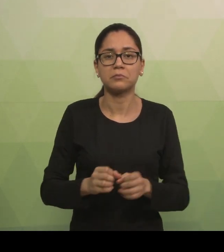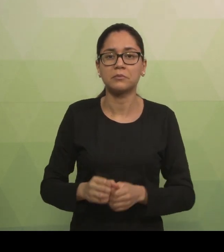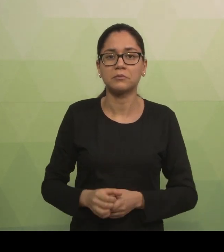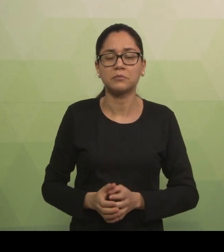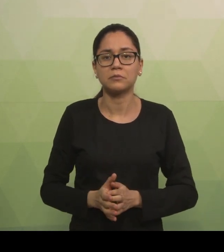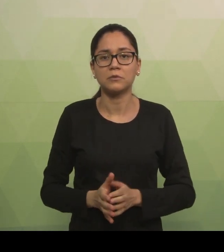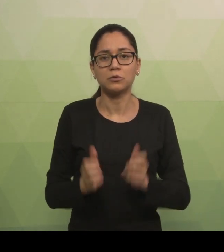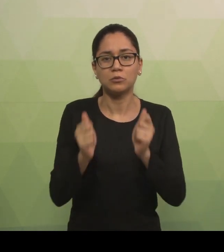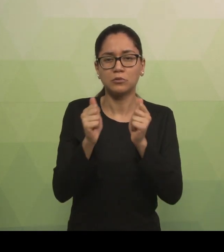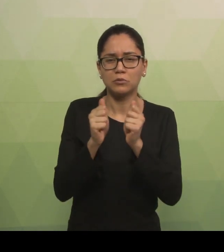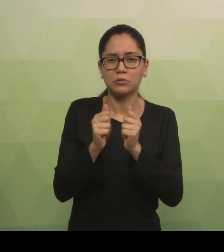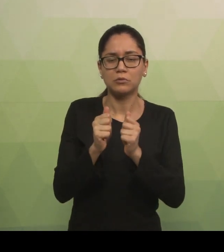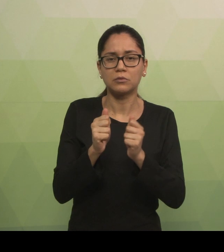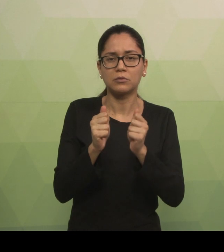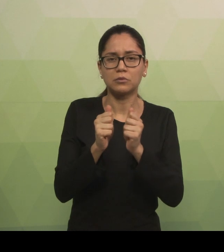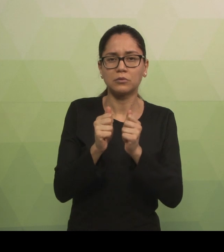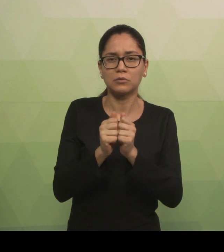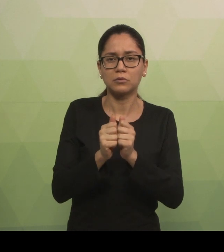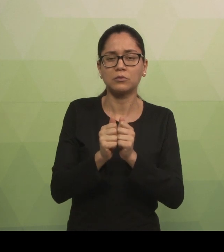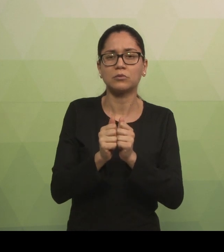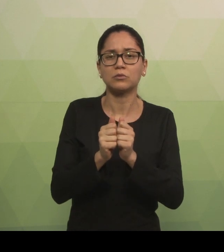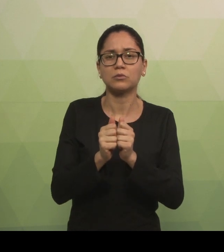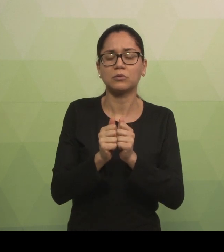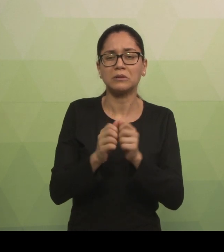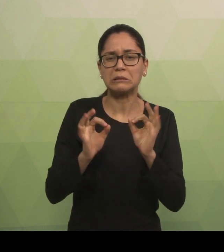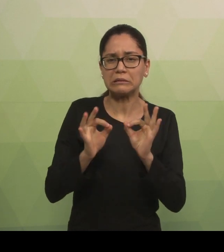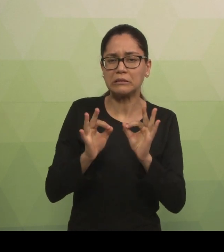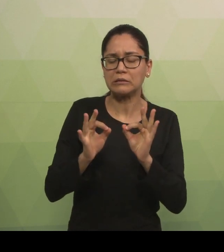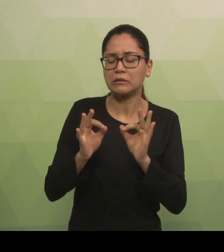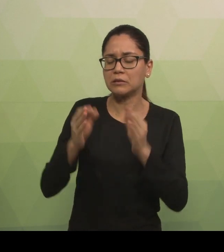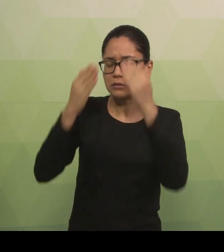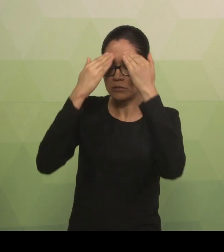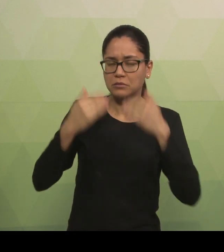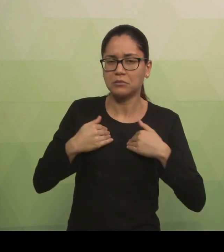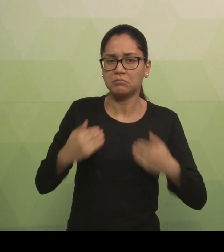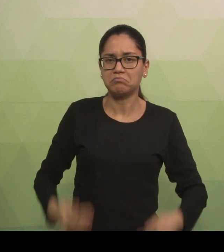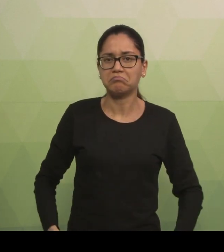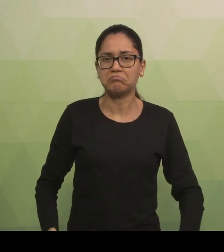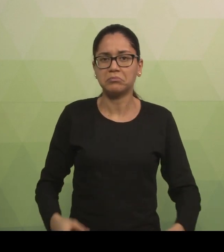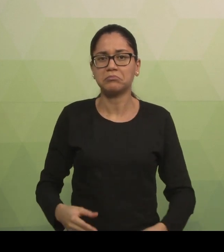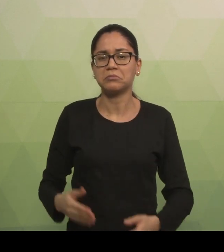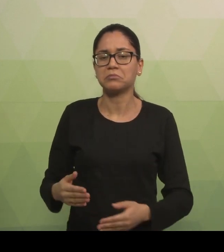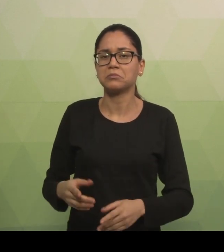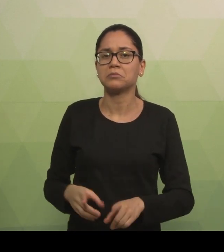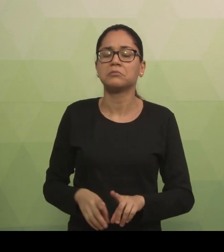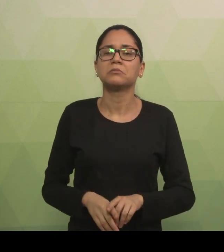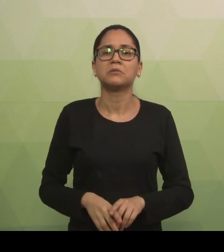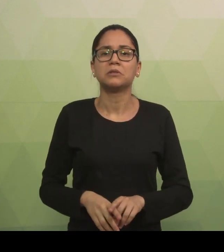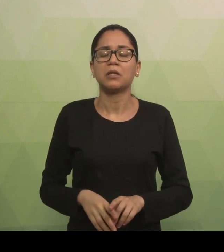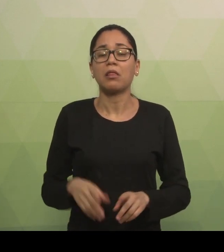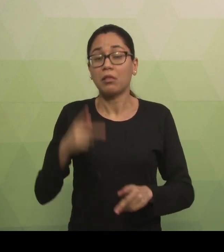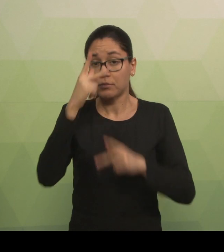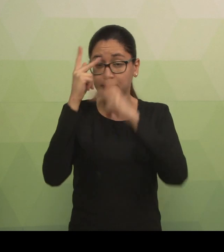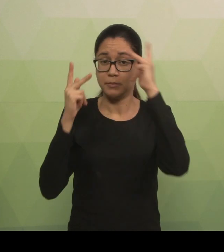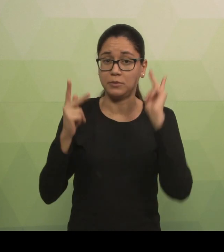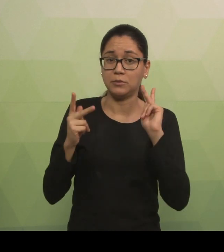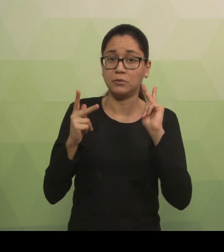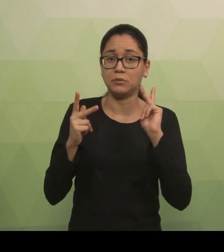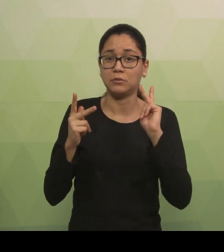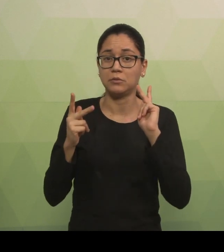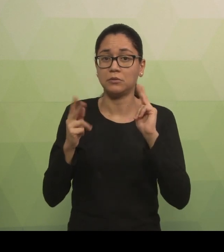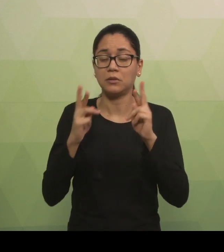com as necessidades, habilidades e limitações das pessoas. A ergonomia é a ciência que estuda a relação entre